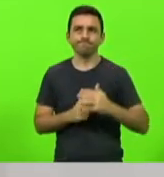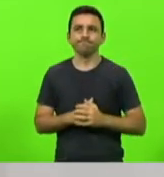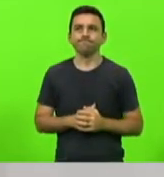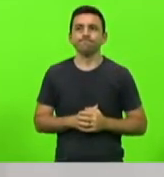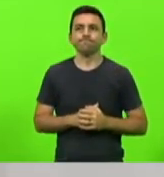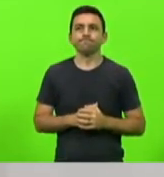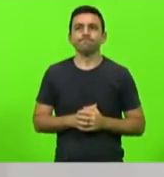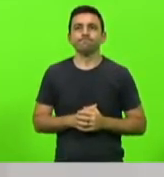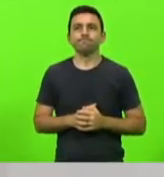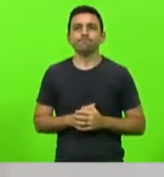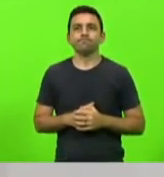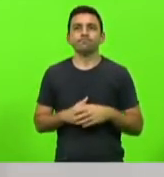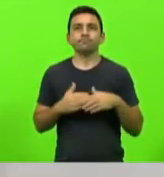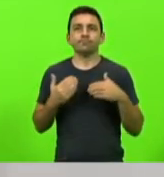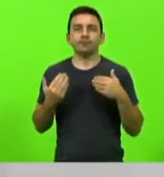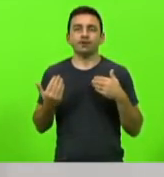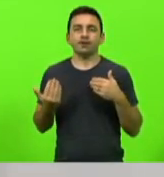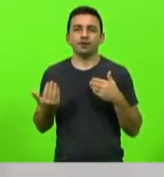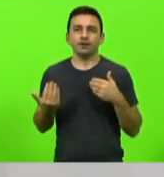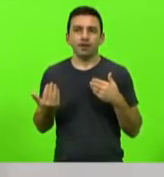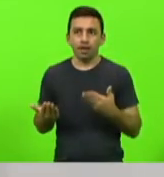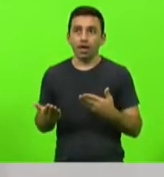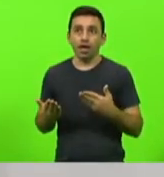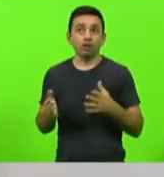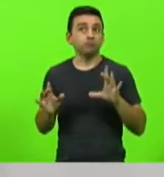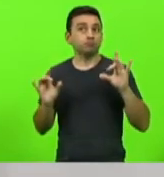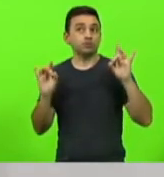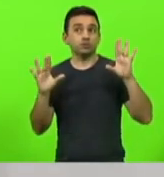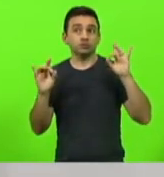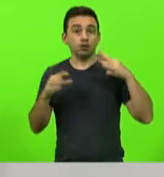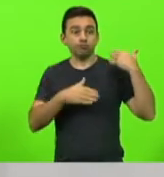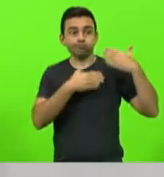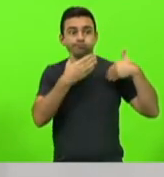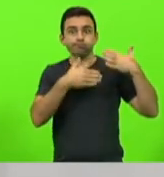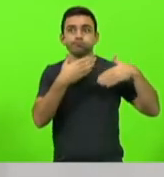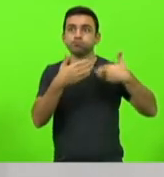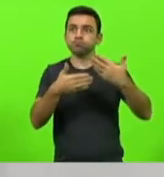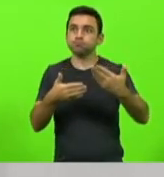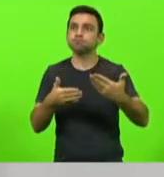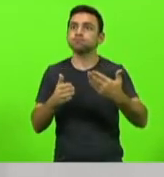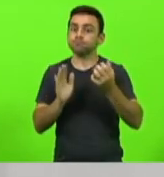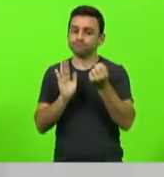Dona de uma carreira brilhante e de personalidade marcante,